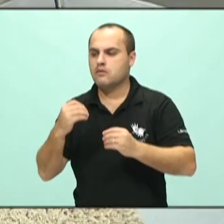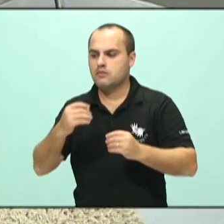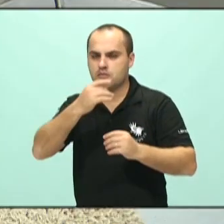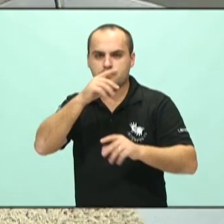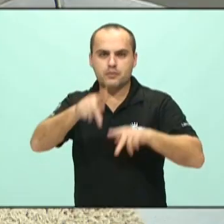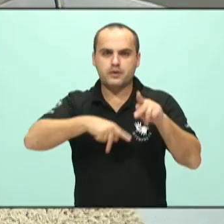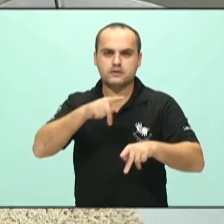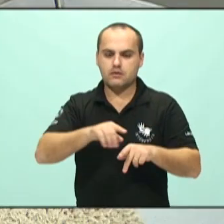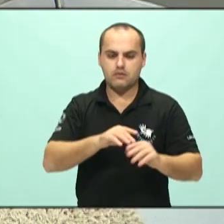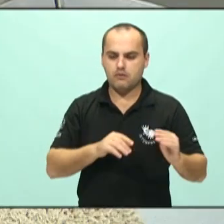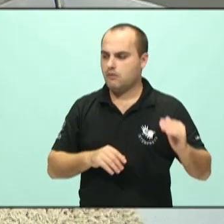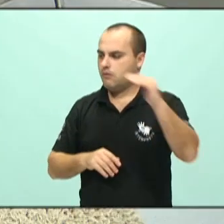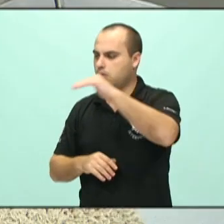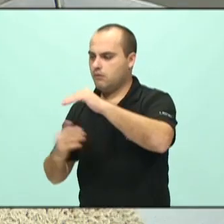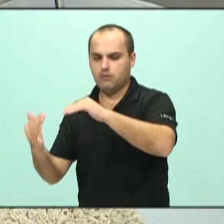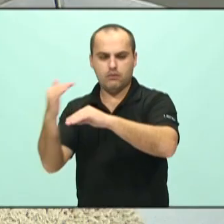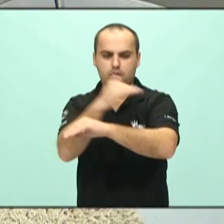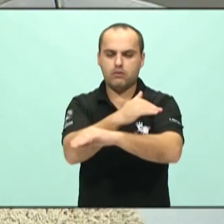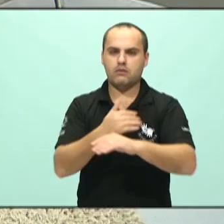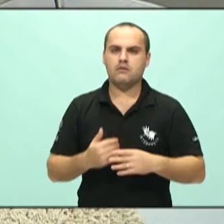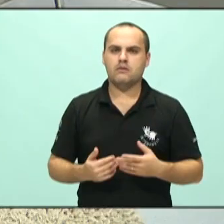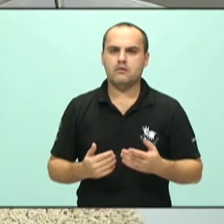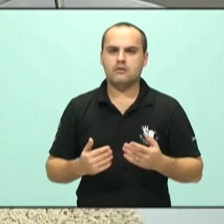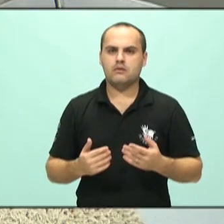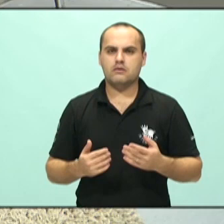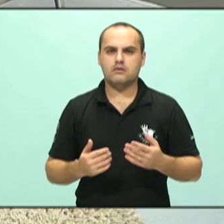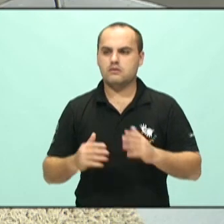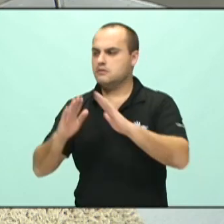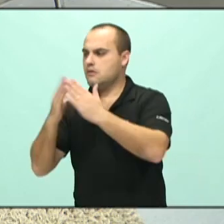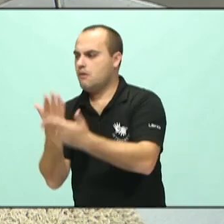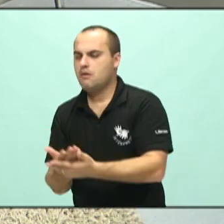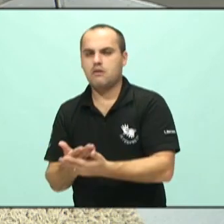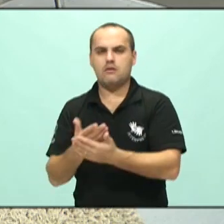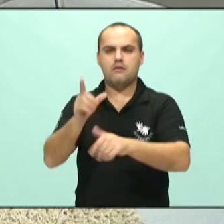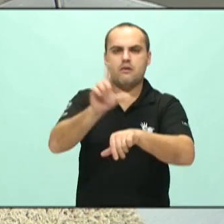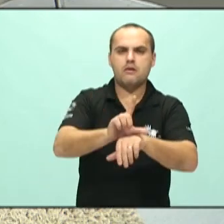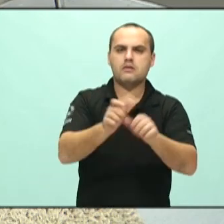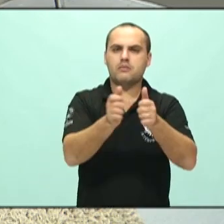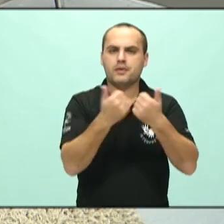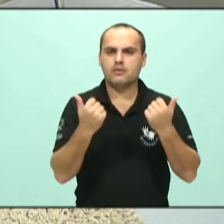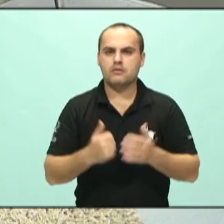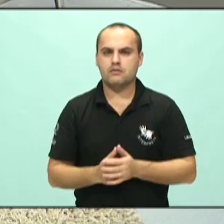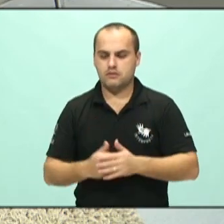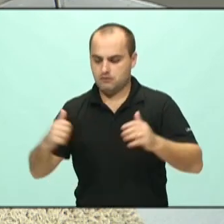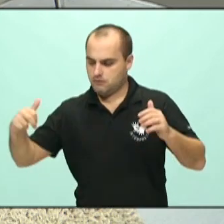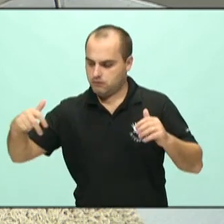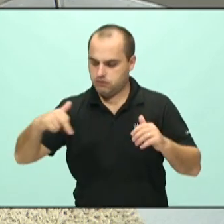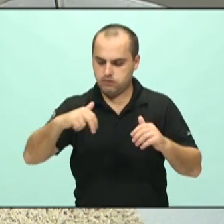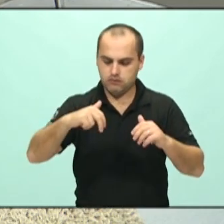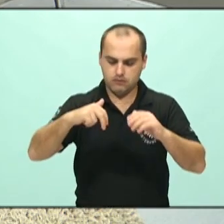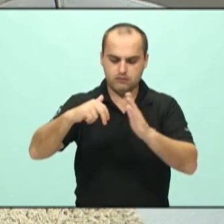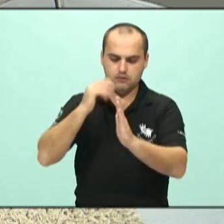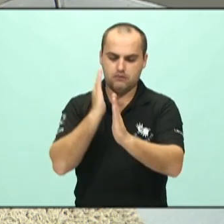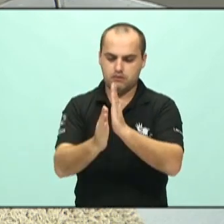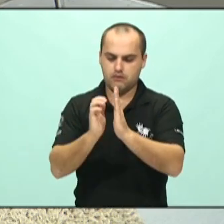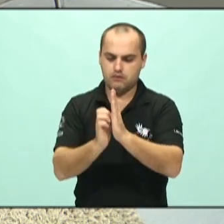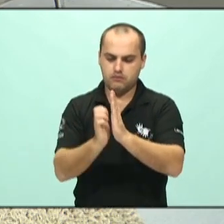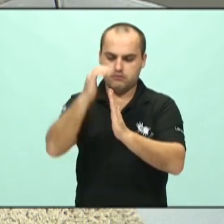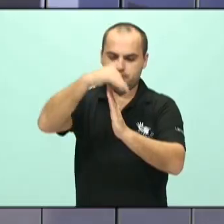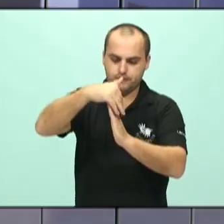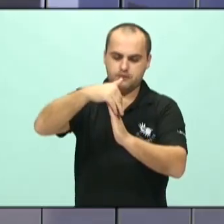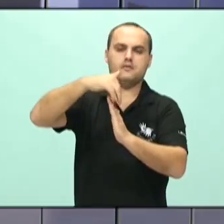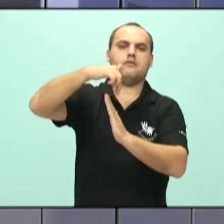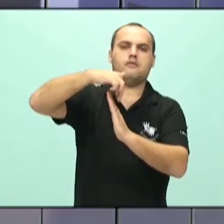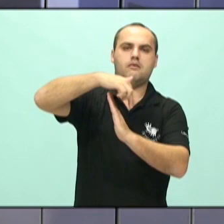lado, para a farmácia, para o mercado, para a padaria? Para a escola. Tinha que pular a mureta, atravessar a rua, pular a mureta no meio